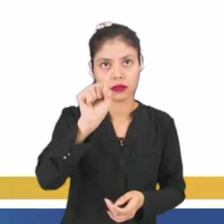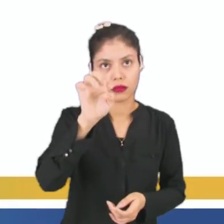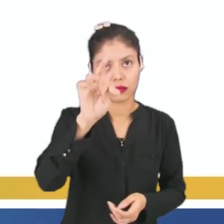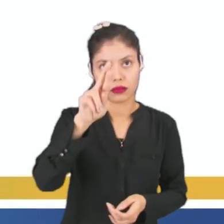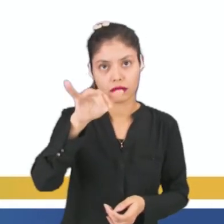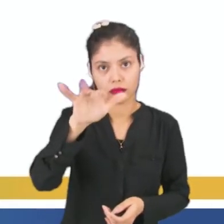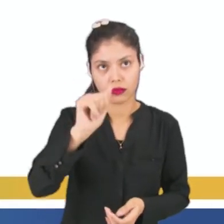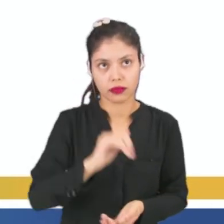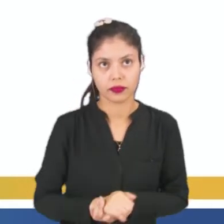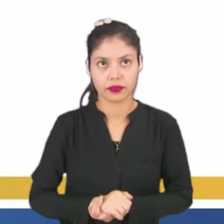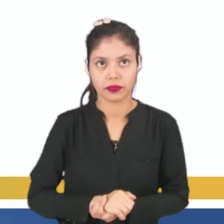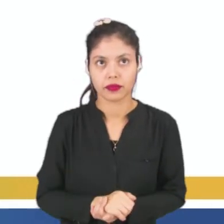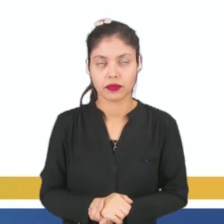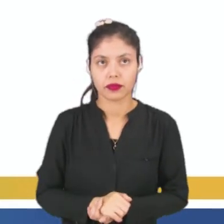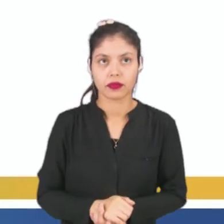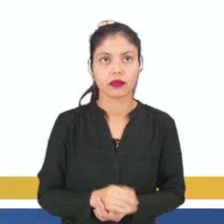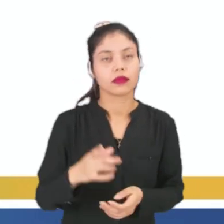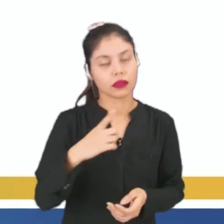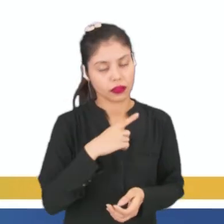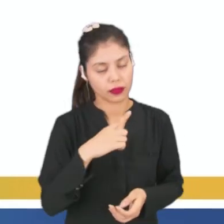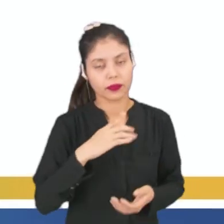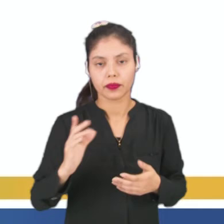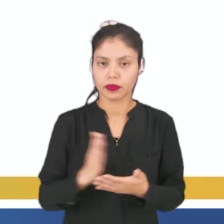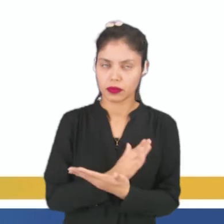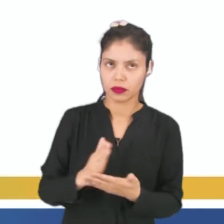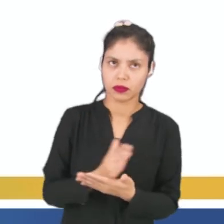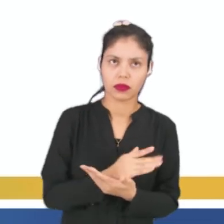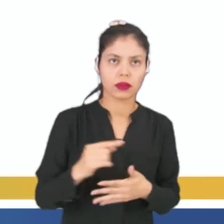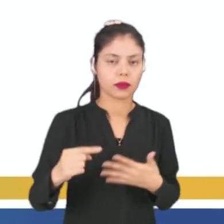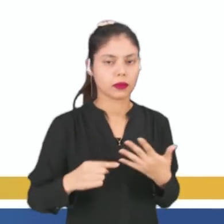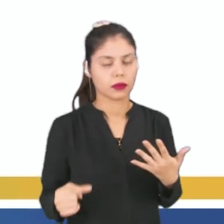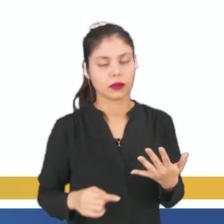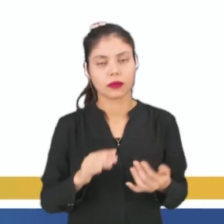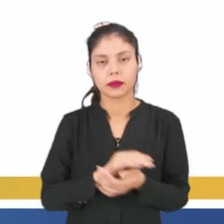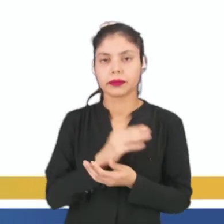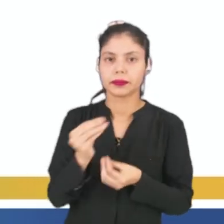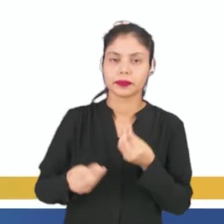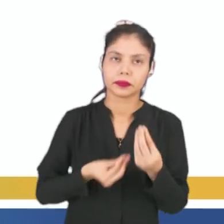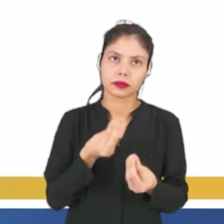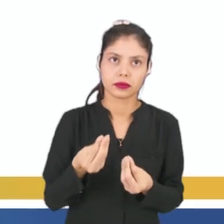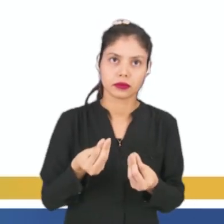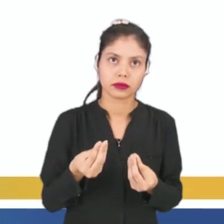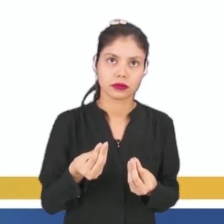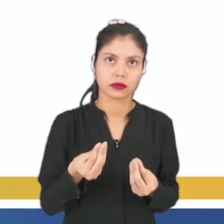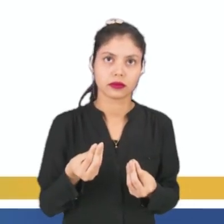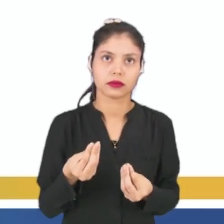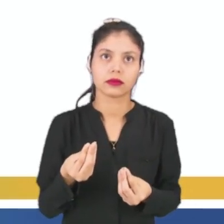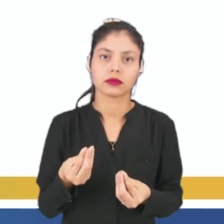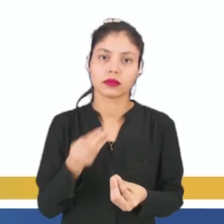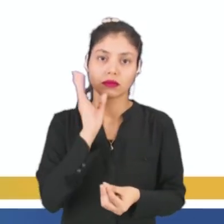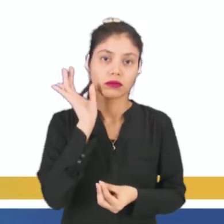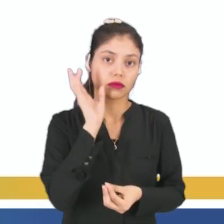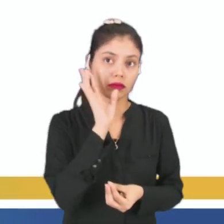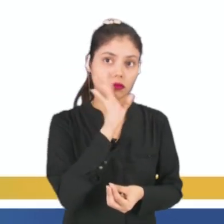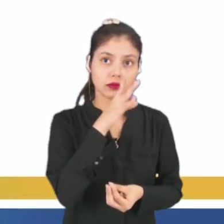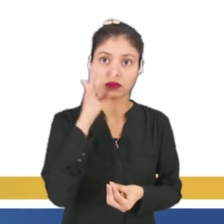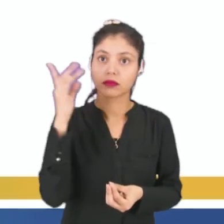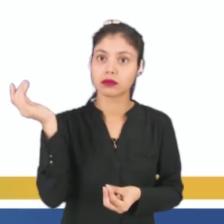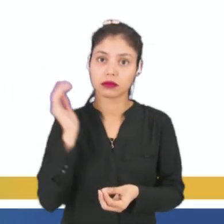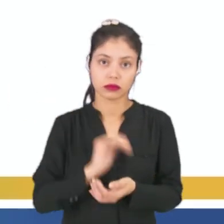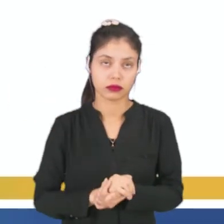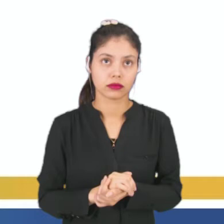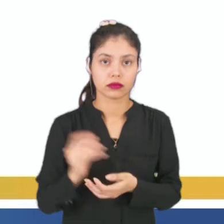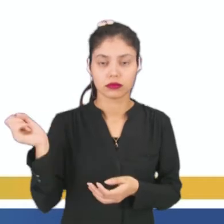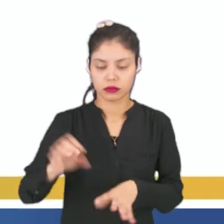miasmática, né, que garantia que alguns elementos, como odores que proliferavam